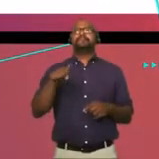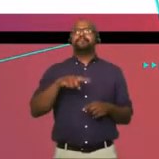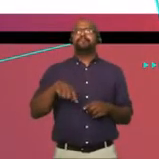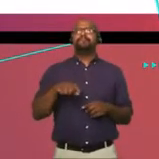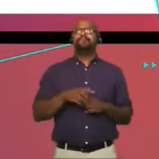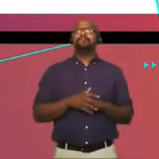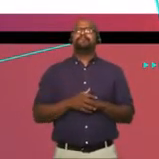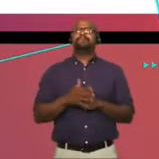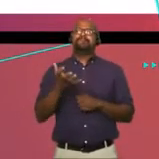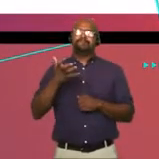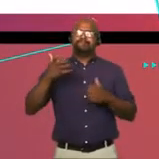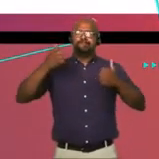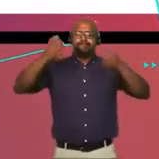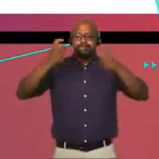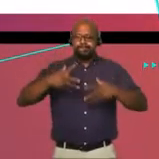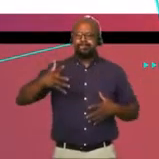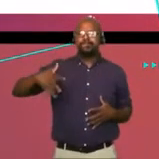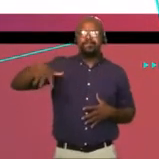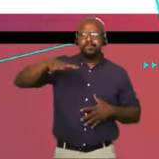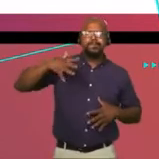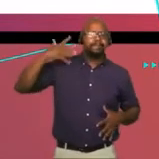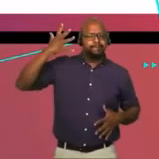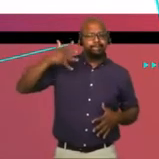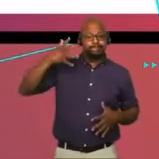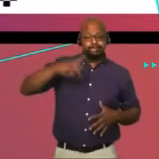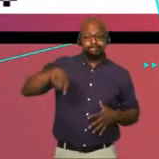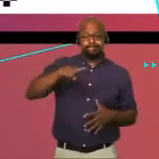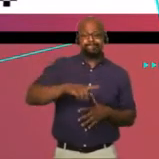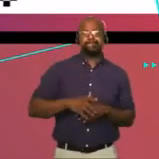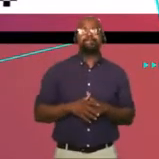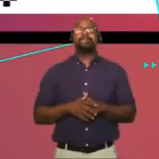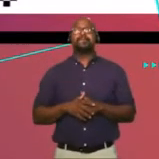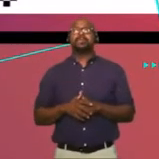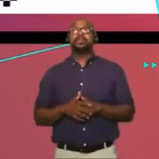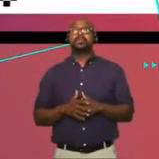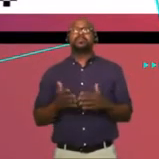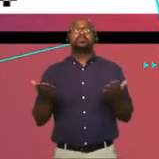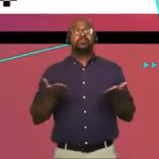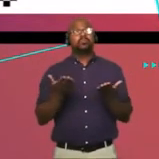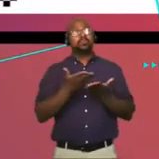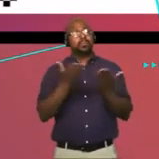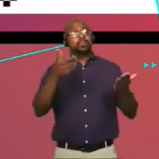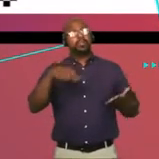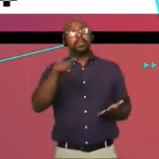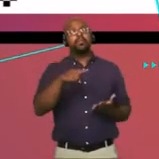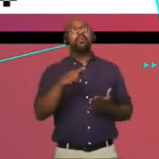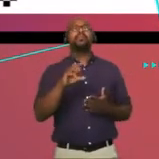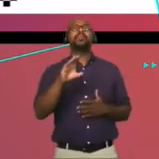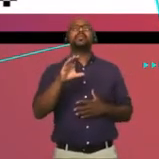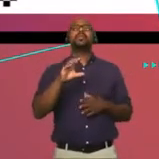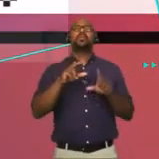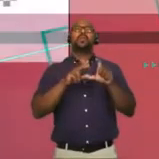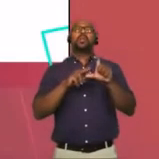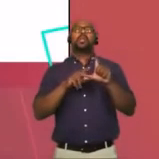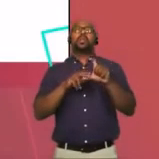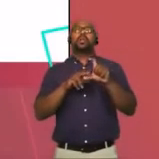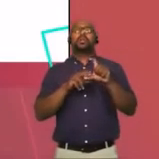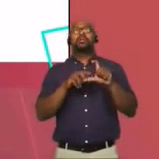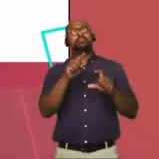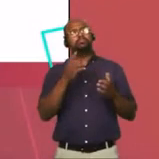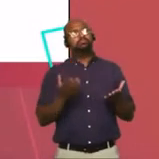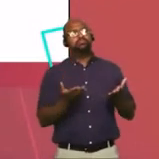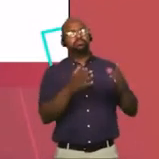que eu queria falar para vocês e eu vou deixar para vocês aqui o código QR